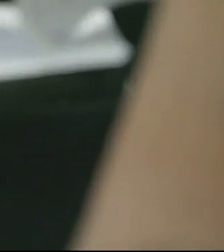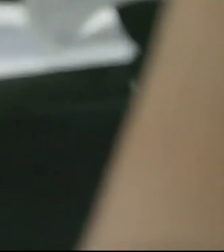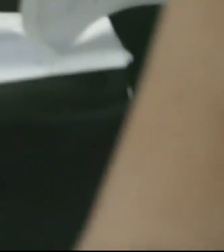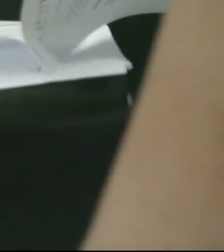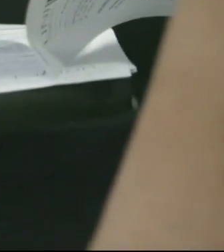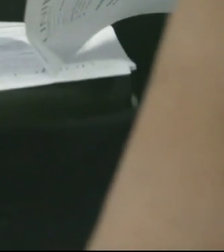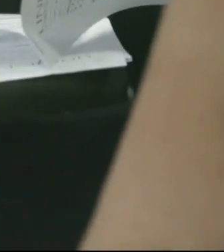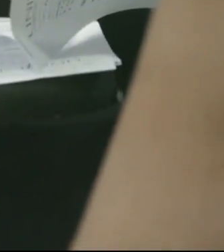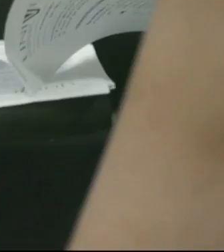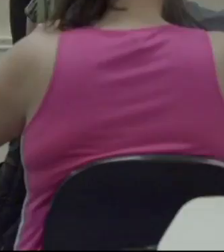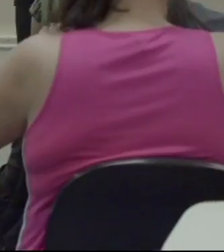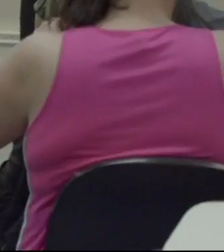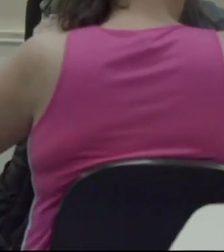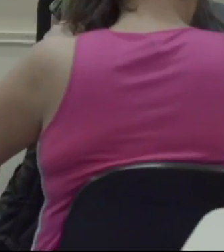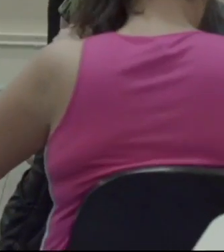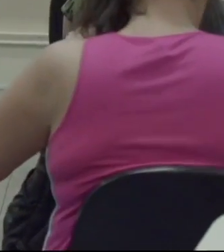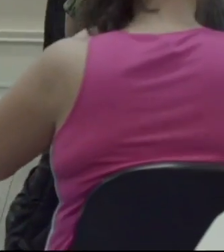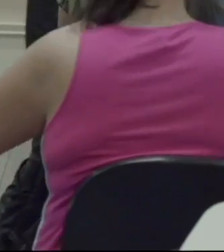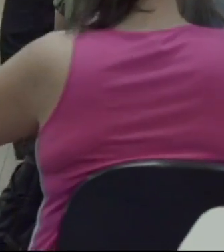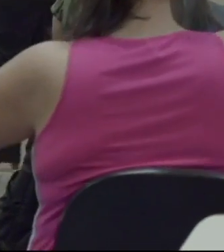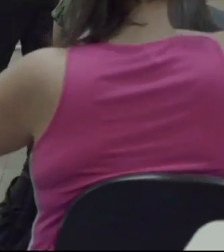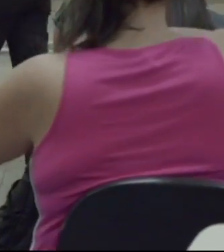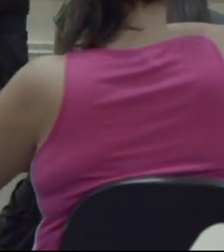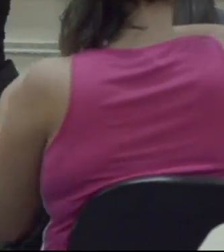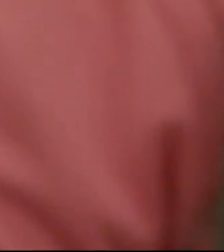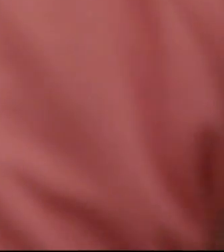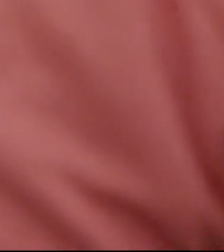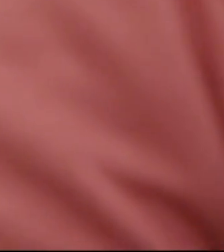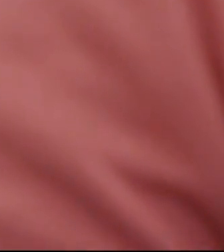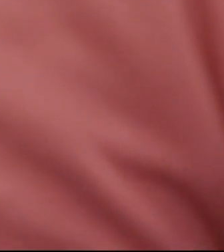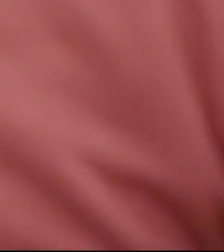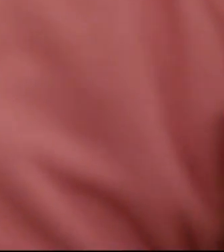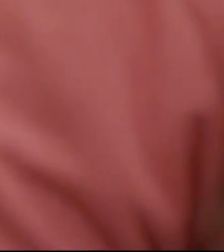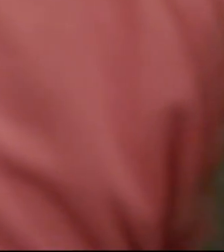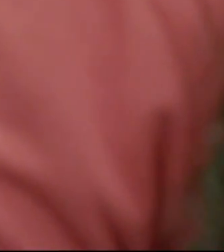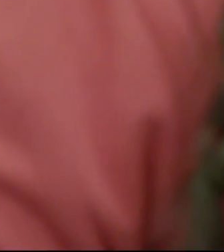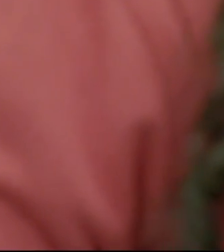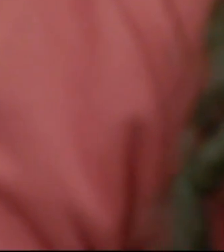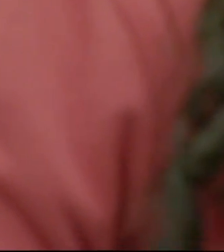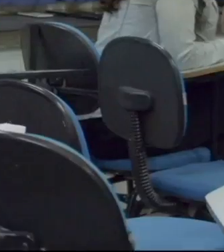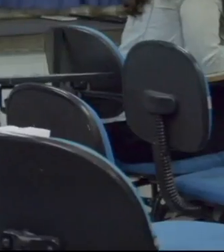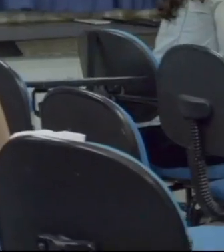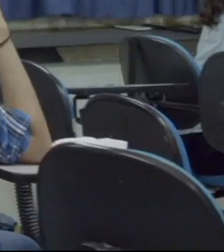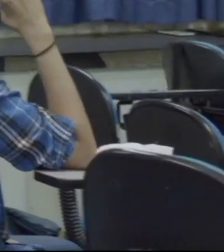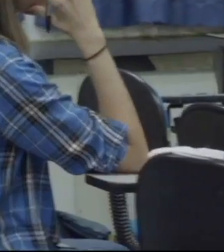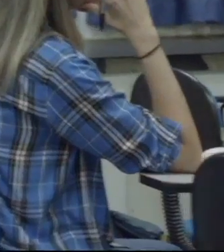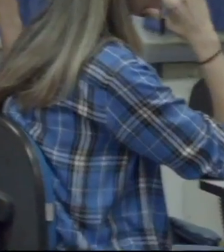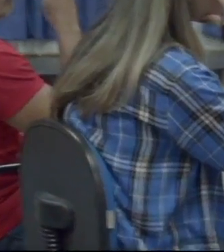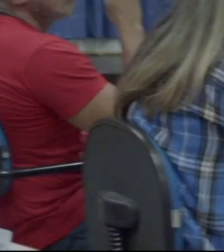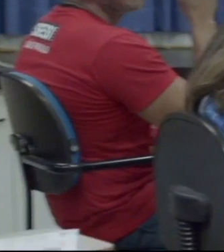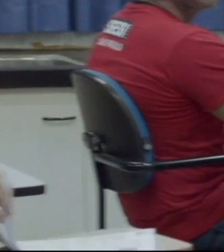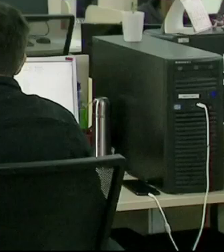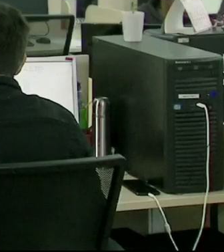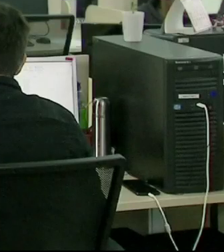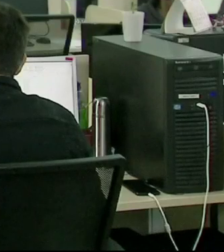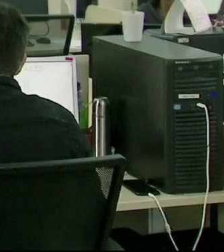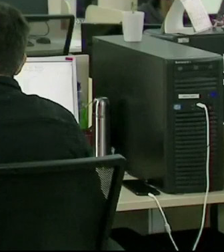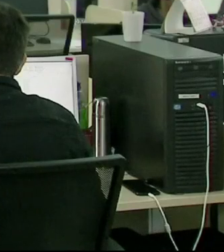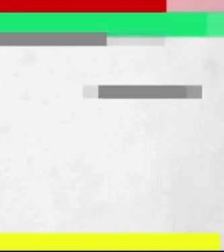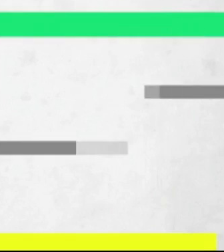julho estou iniciando o curso de licenciatura como também para os outros alunos que estão iniciando o próximo semestre conosco